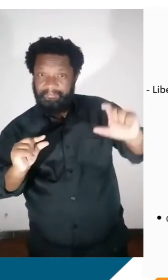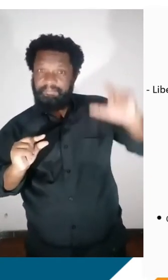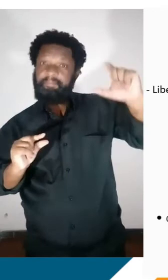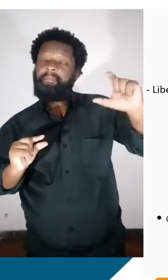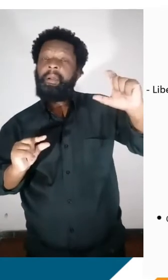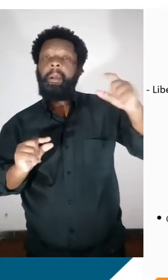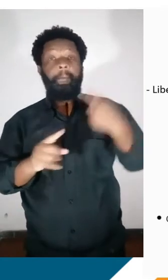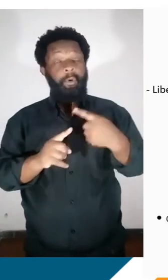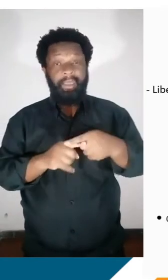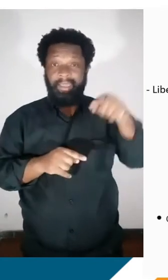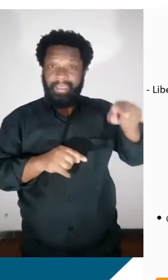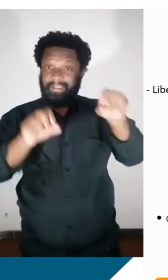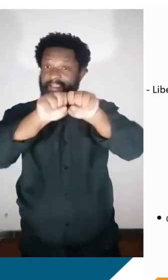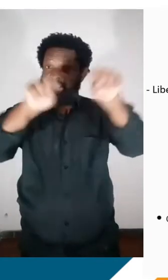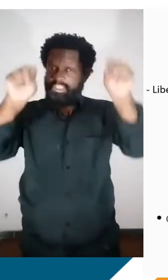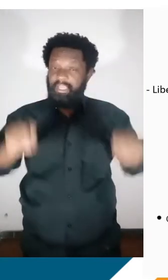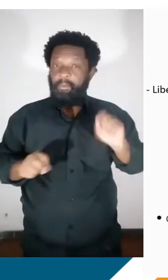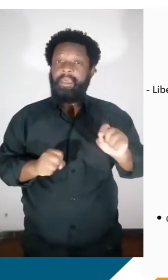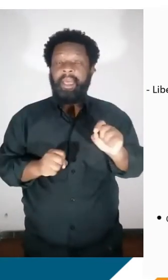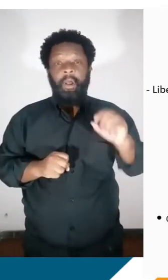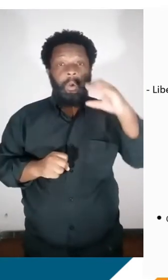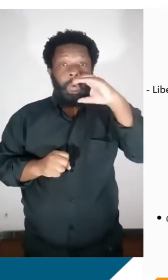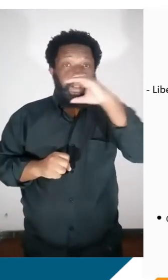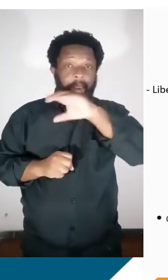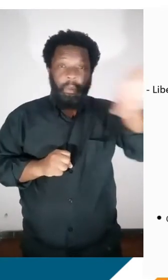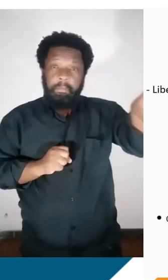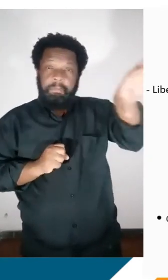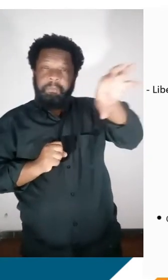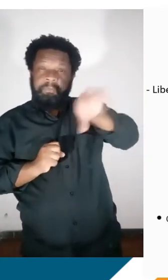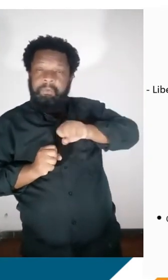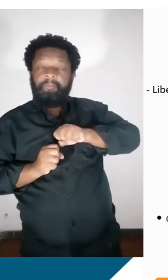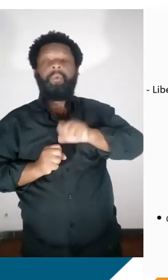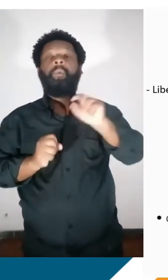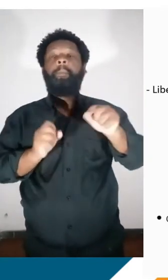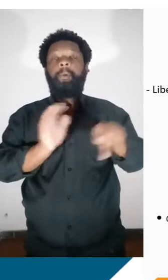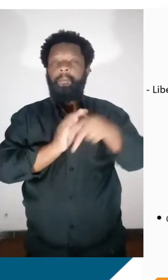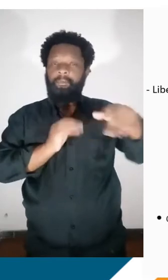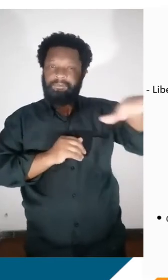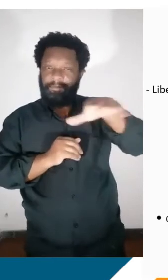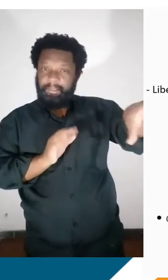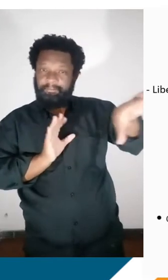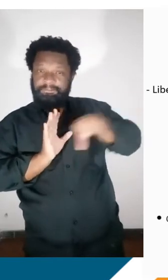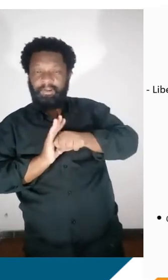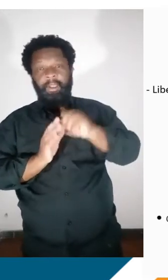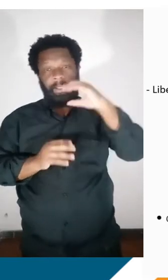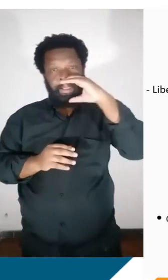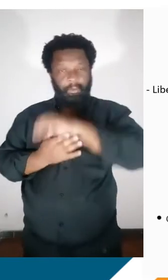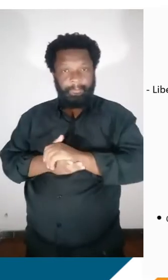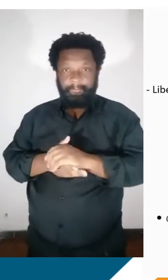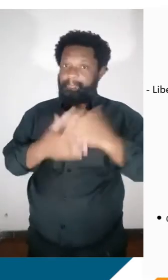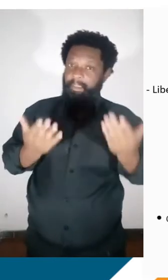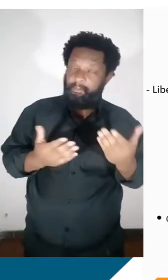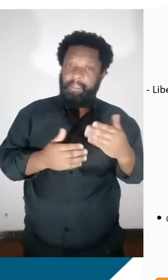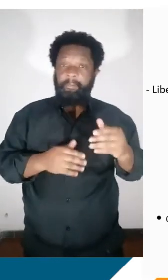Porque esse sistema aqui retirou o calor das vizinhanças, ou seja, do meio ambiente, tá? Então, numa